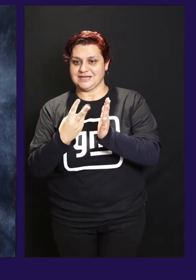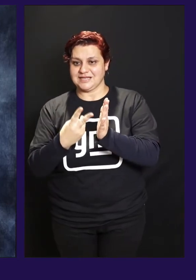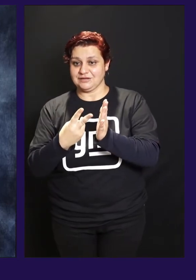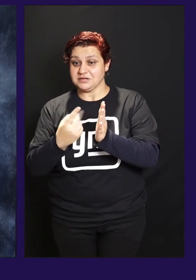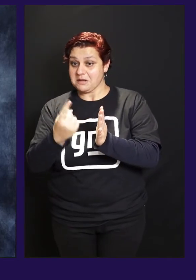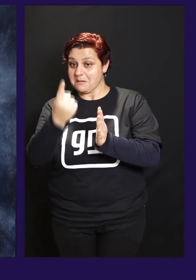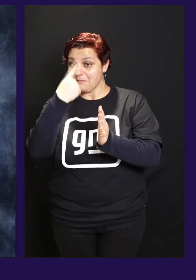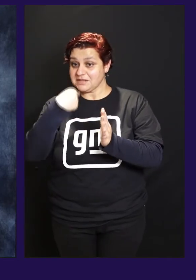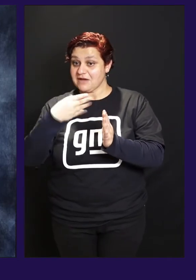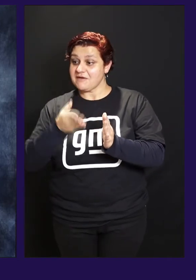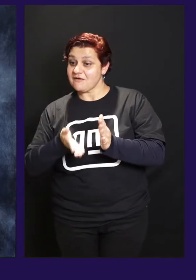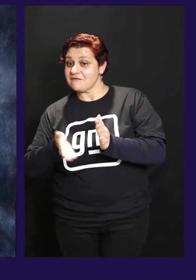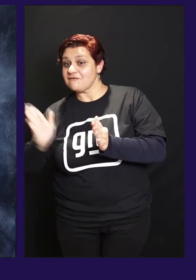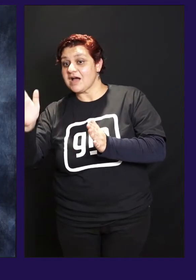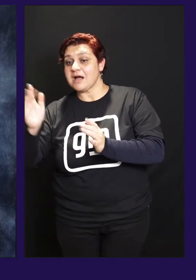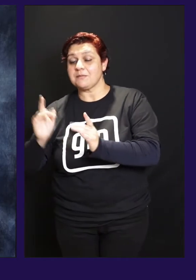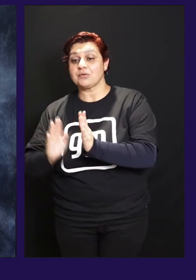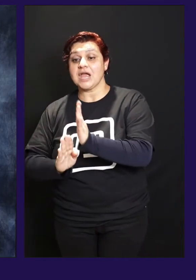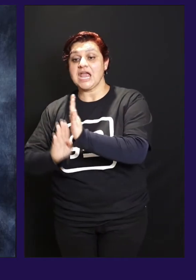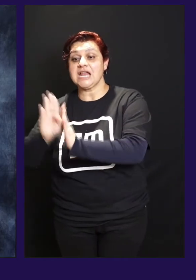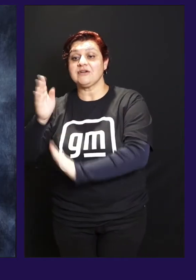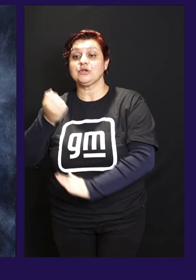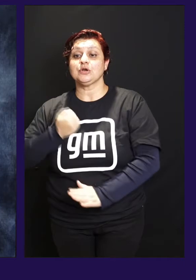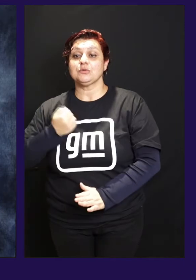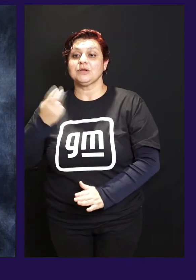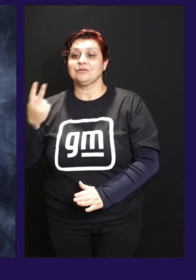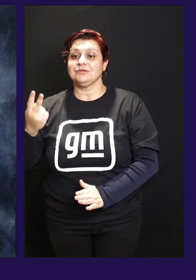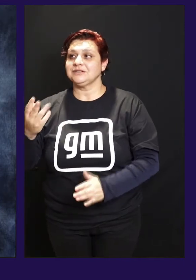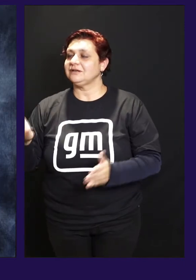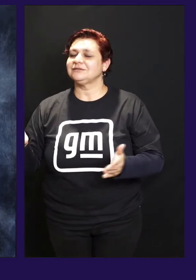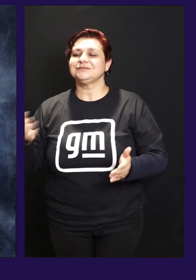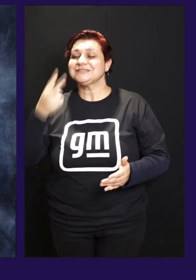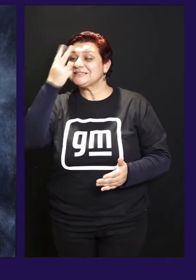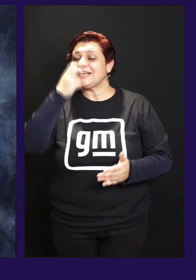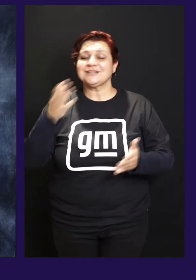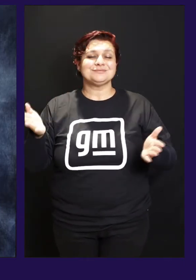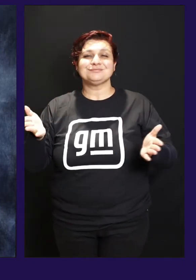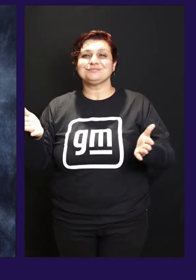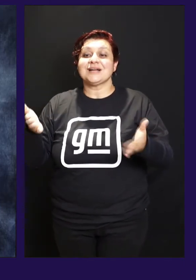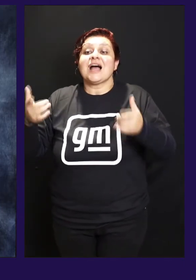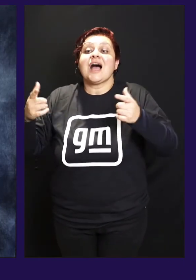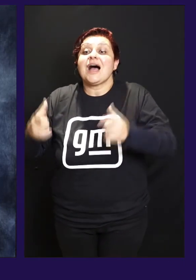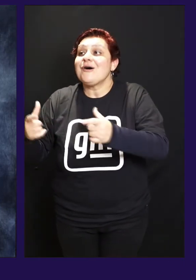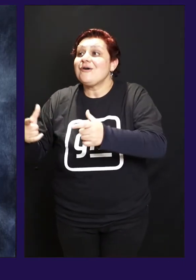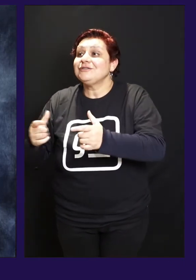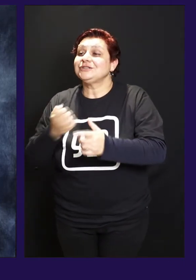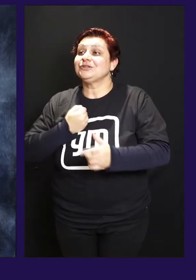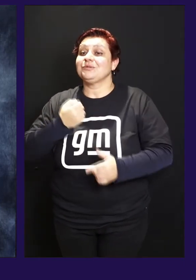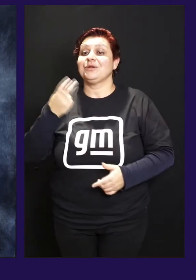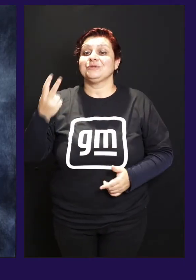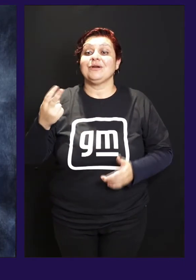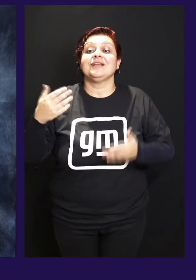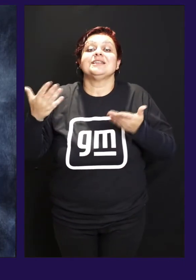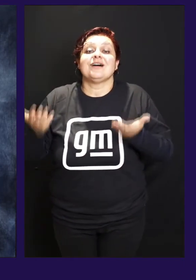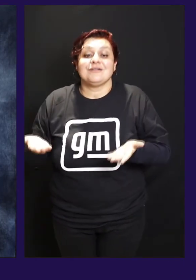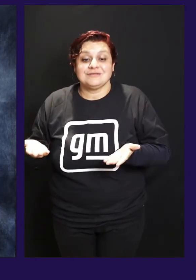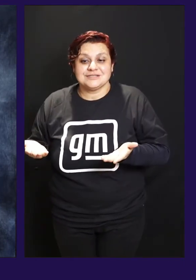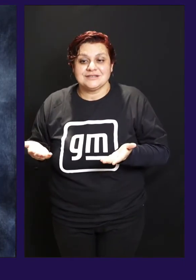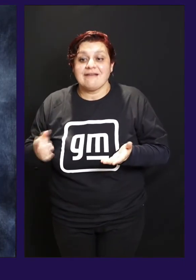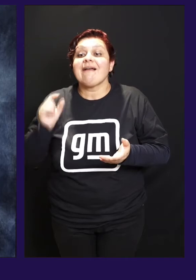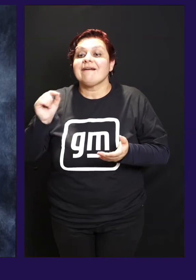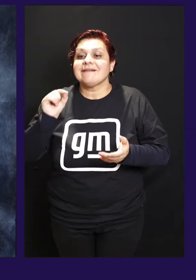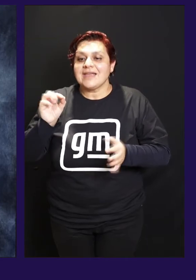de começar a reunião, meu amigo Wayne, que é cego, me ligou, falou: olha, eu não consigo acessar o elevador, você pode, por